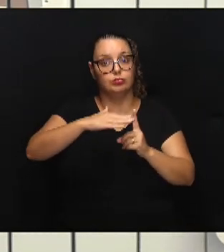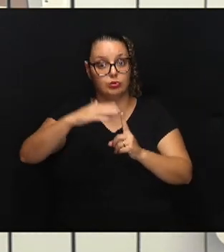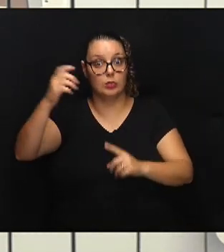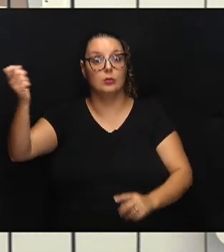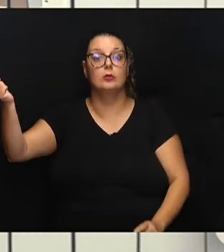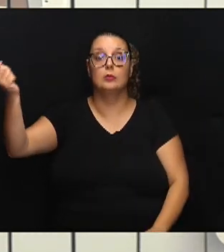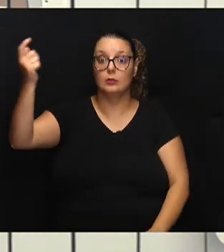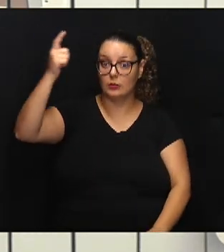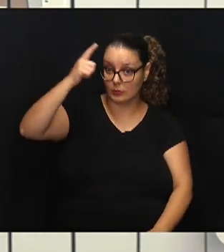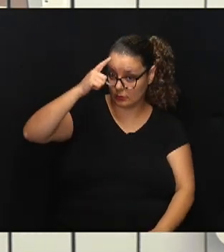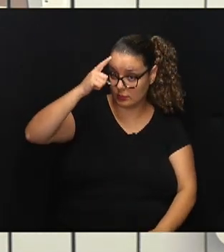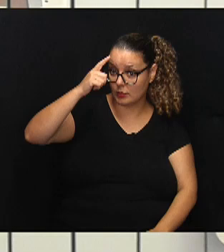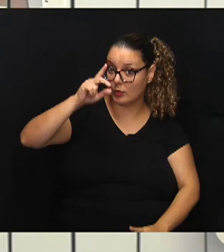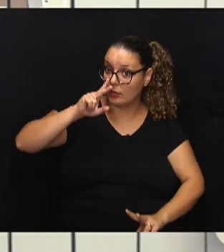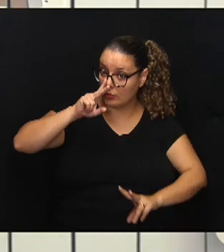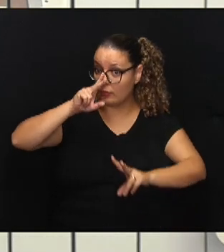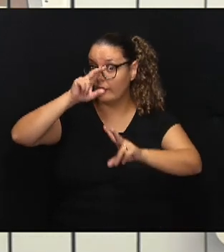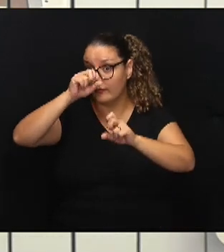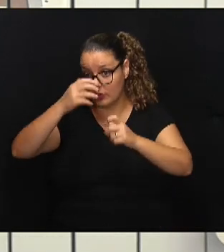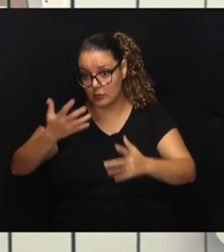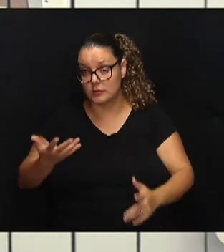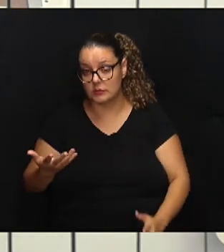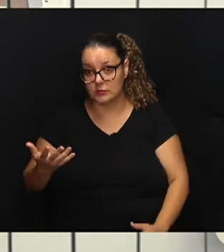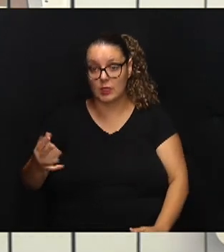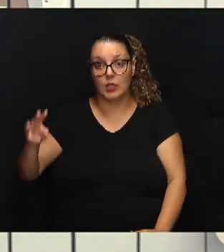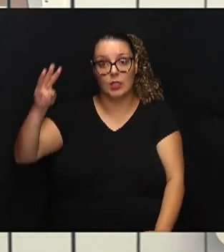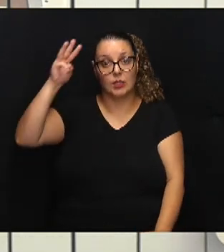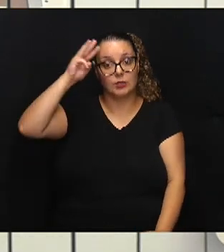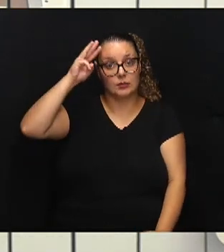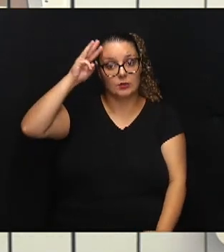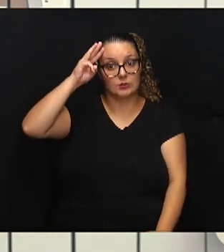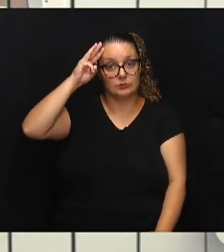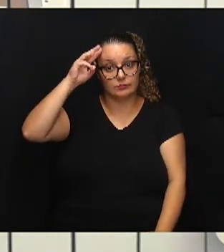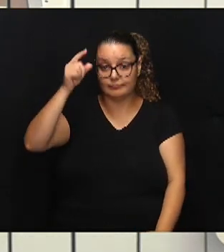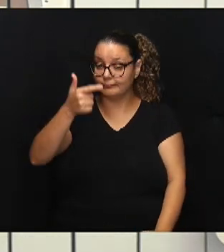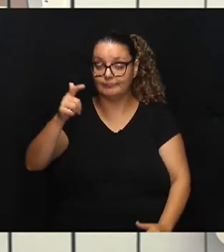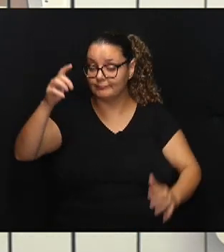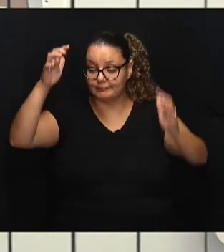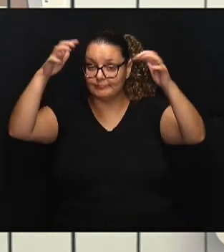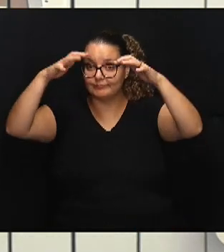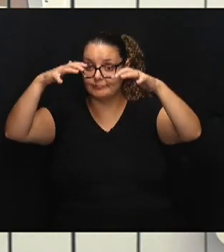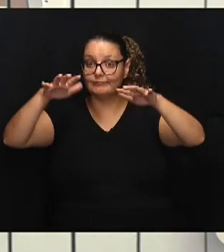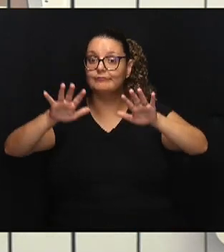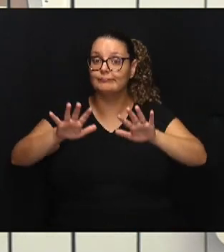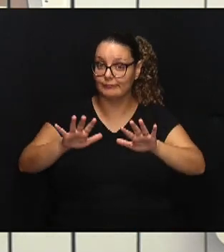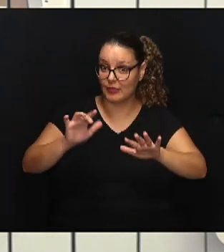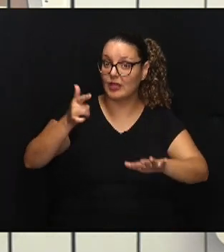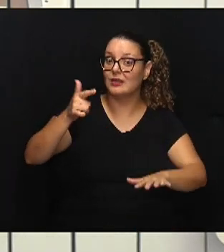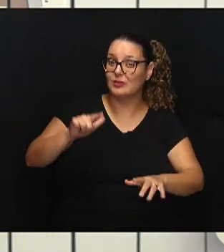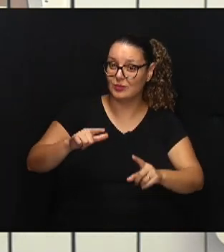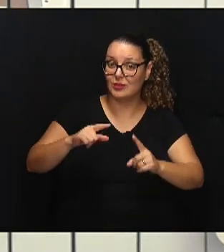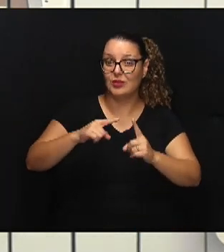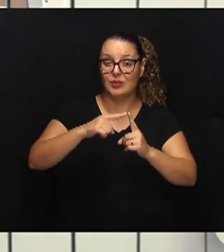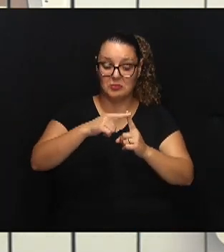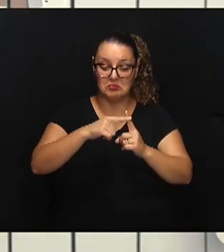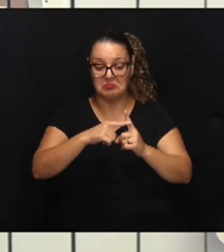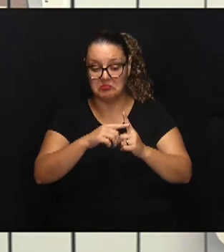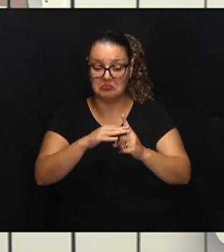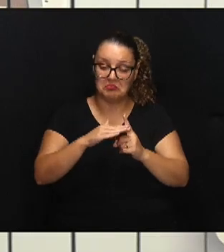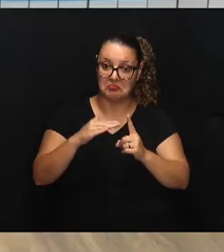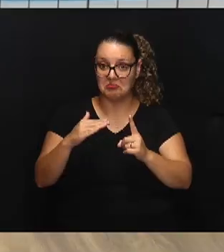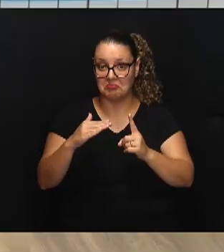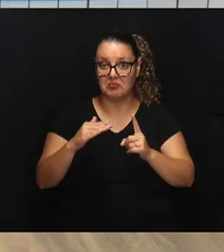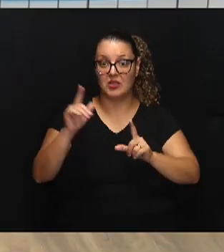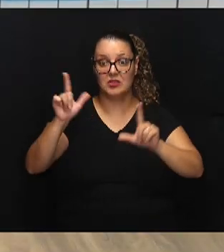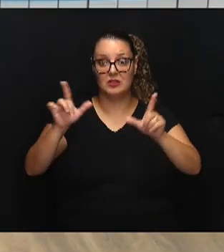aparece com intensidade. Terça-feira, então, sem chuva, mas continua com a temperatura amena. Olha só, ela já